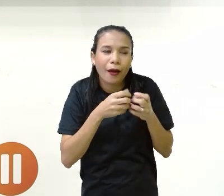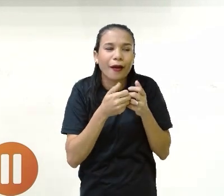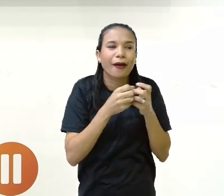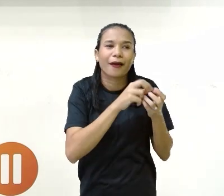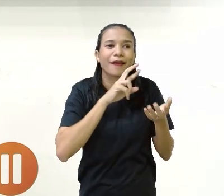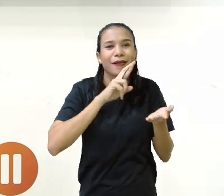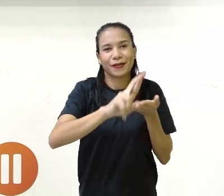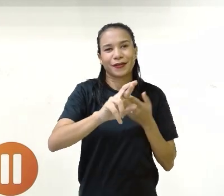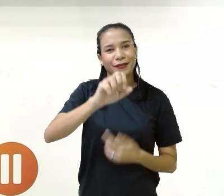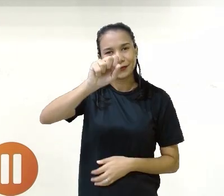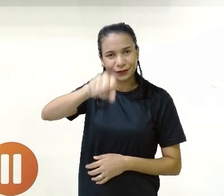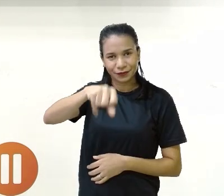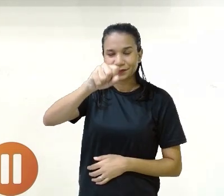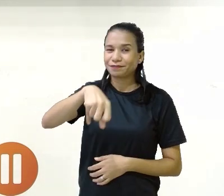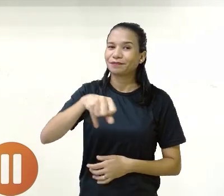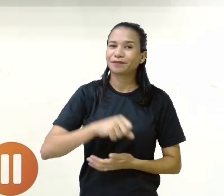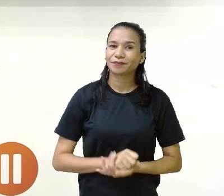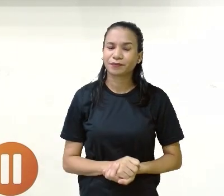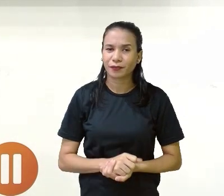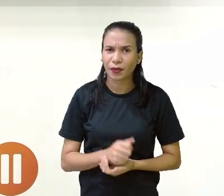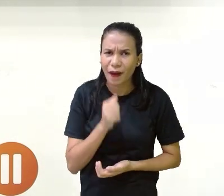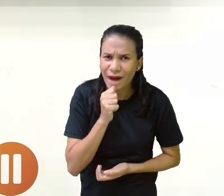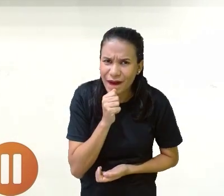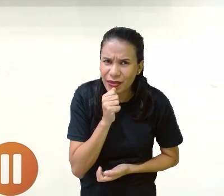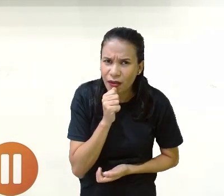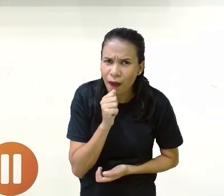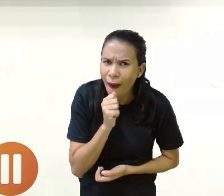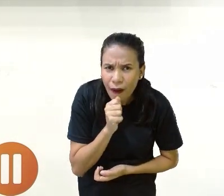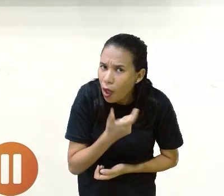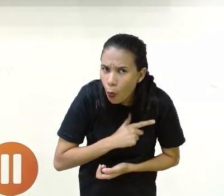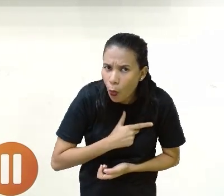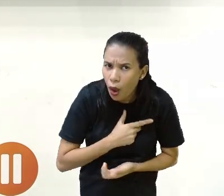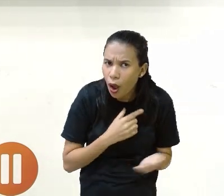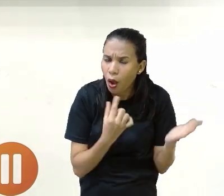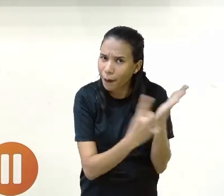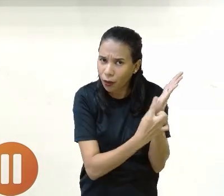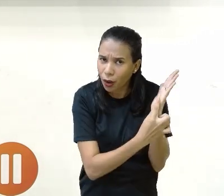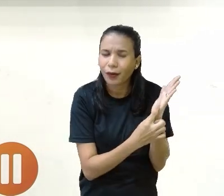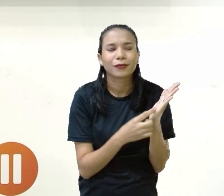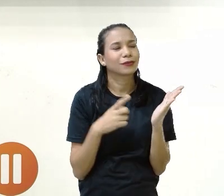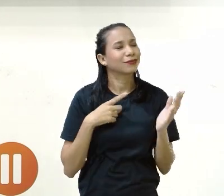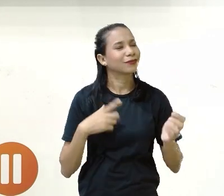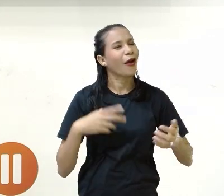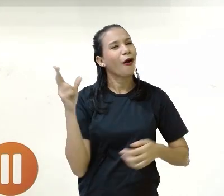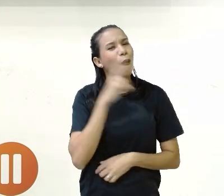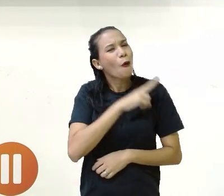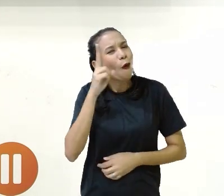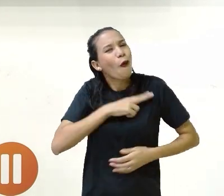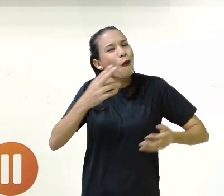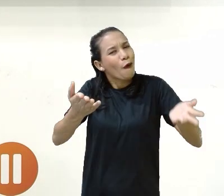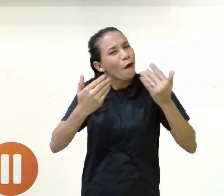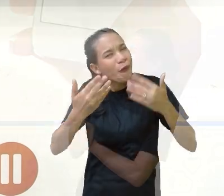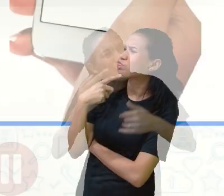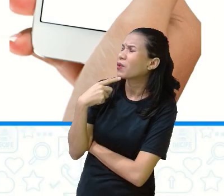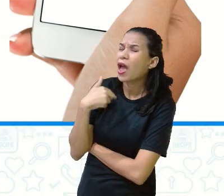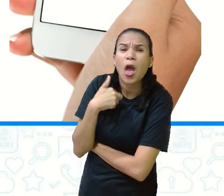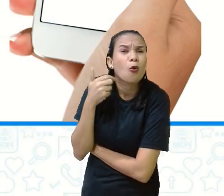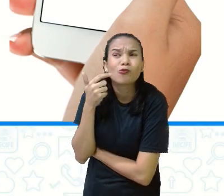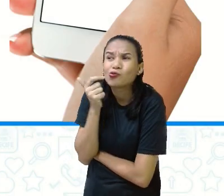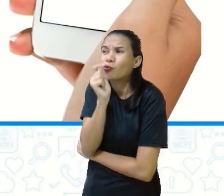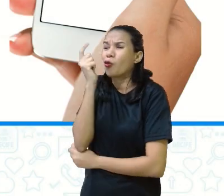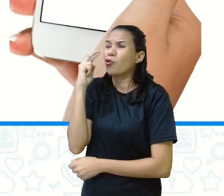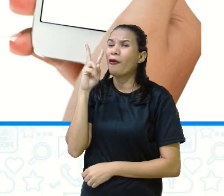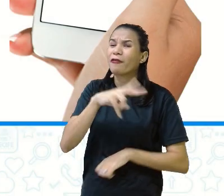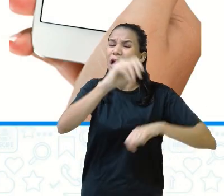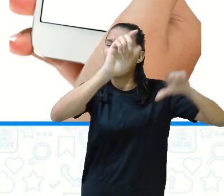daqui. Isso mesmo. Não baixou ainda, não perde tempo não, gente. Baixa o aplicativo, assistir